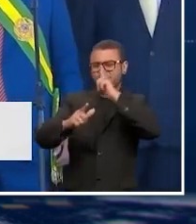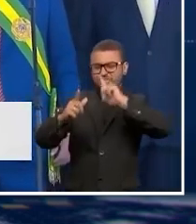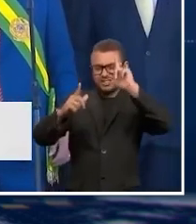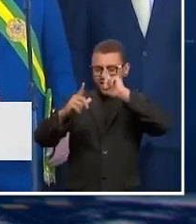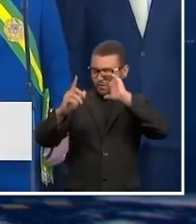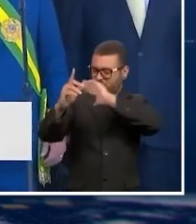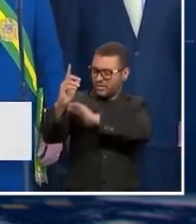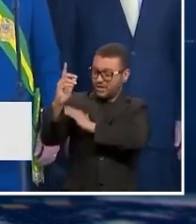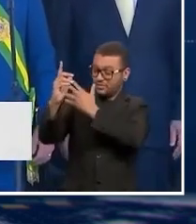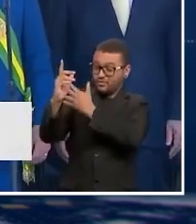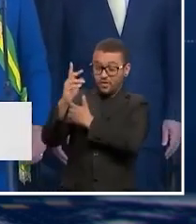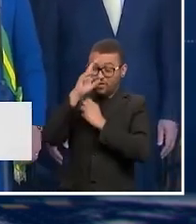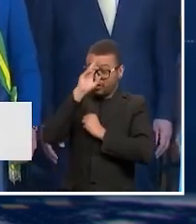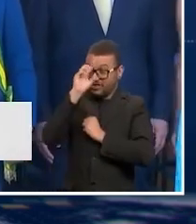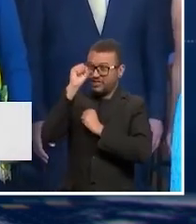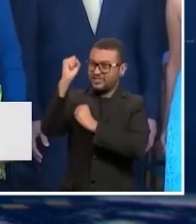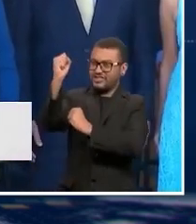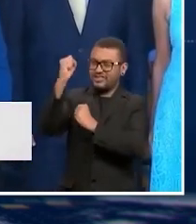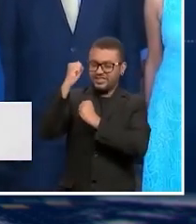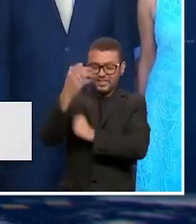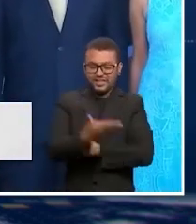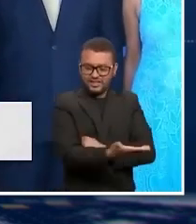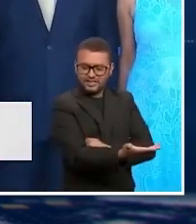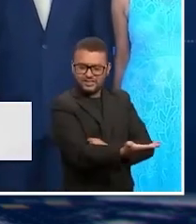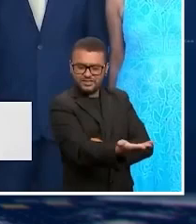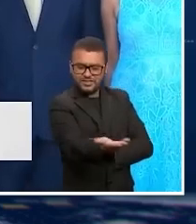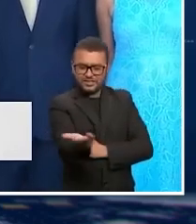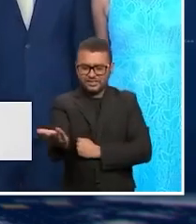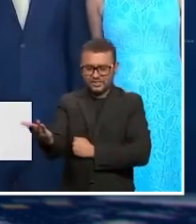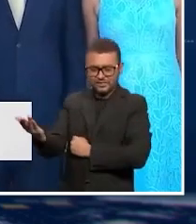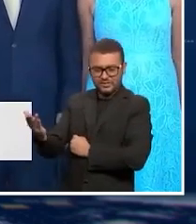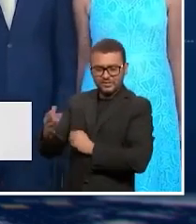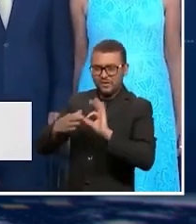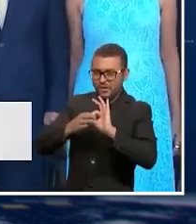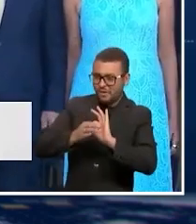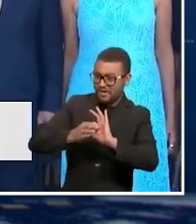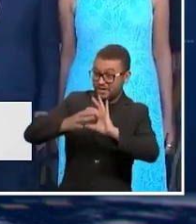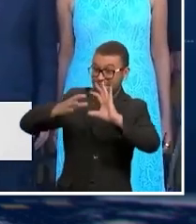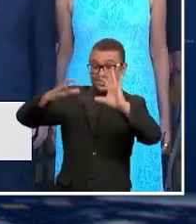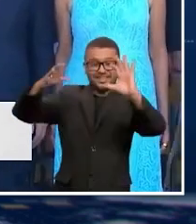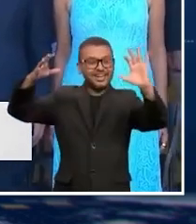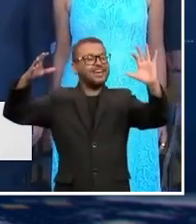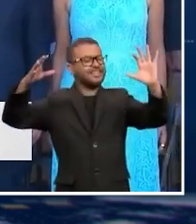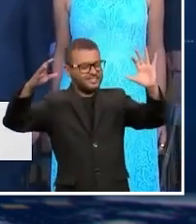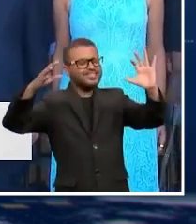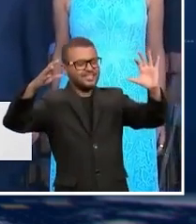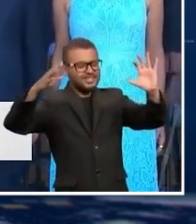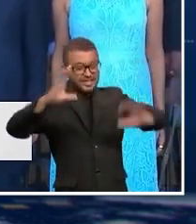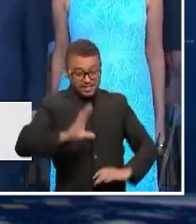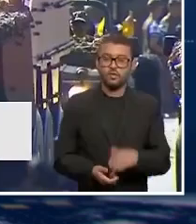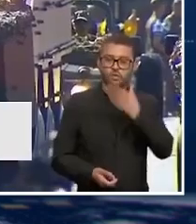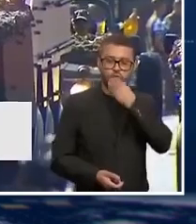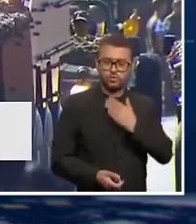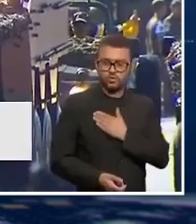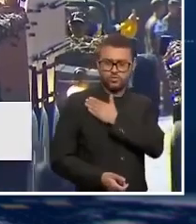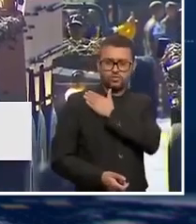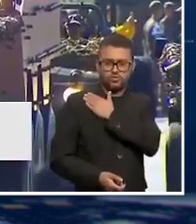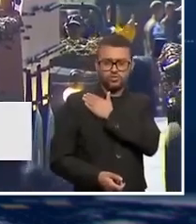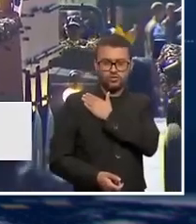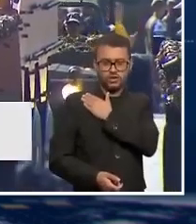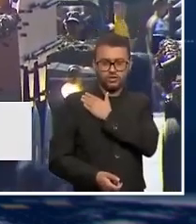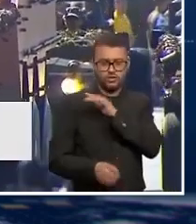sacanear deputado federal, quer sacanear senador, ele tem que ser um presidente de todos.